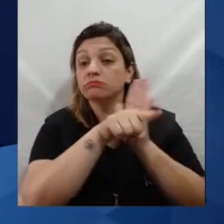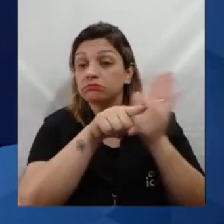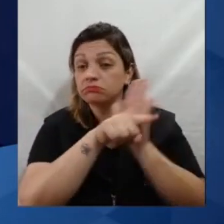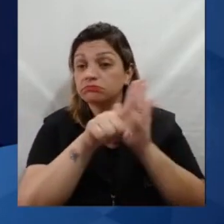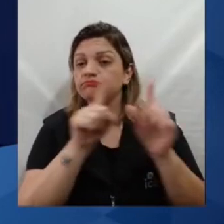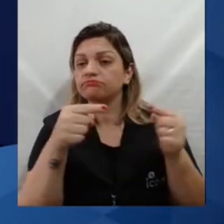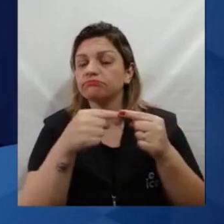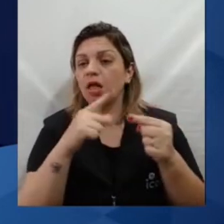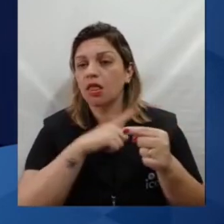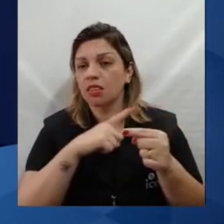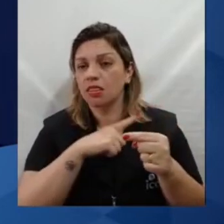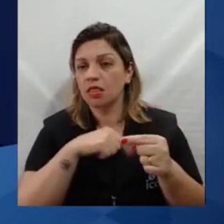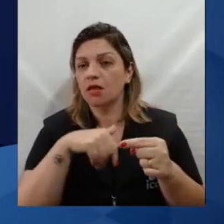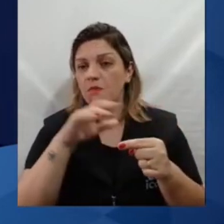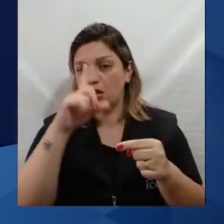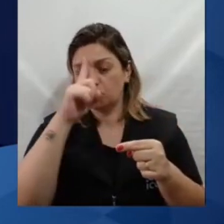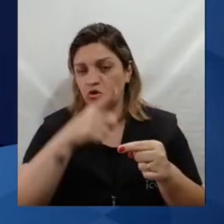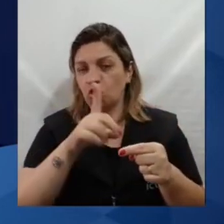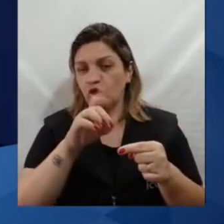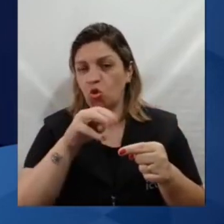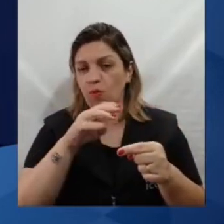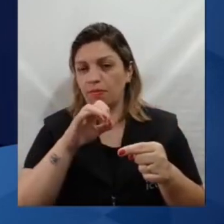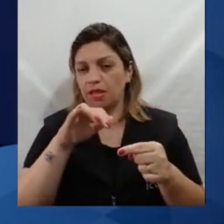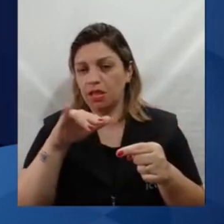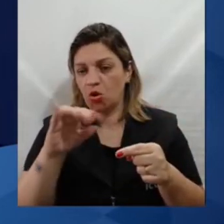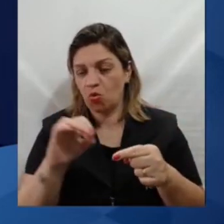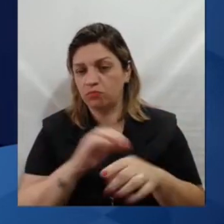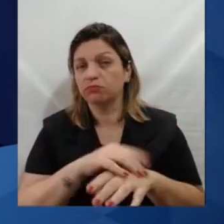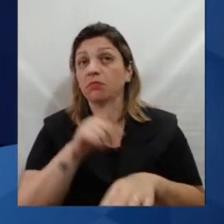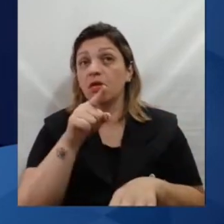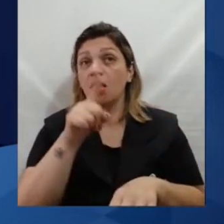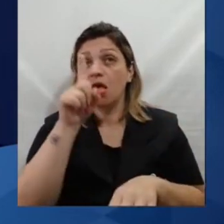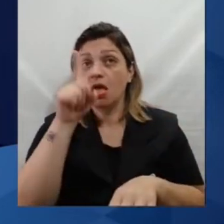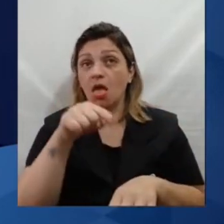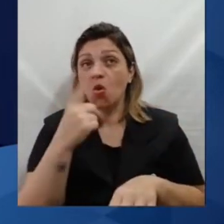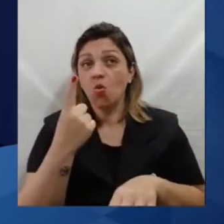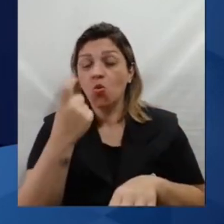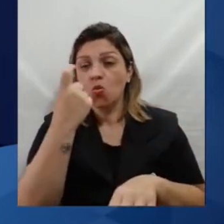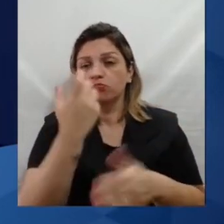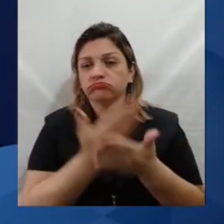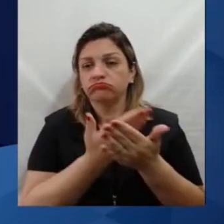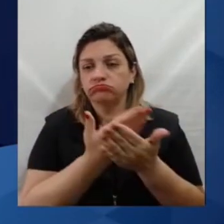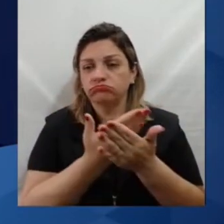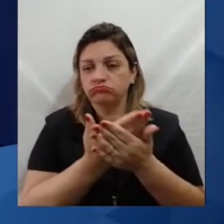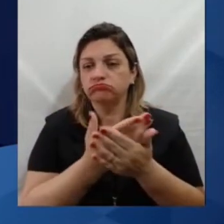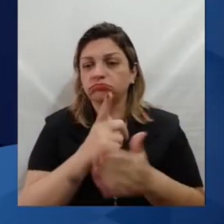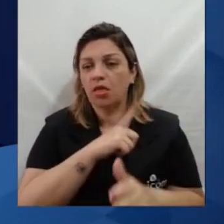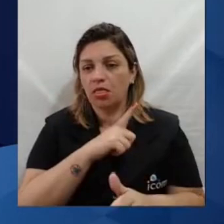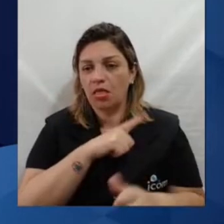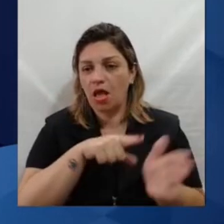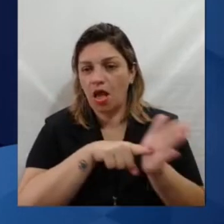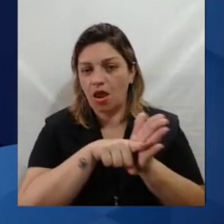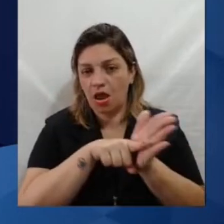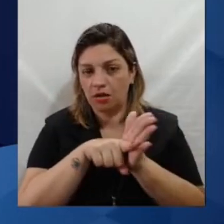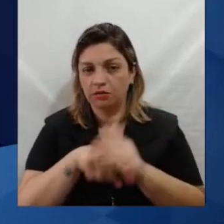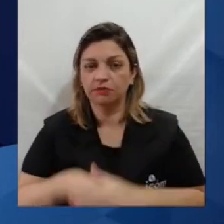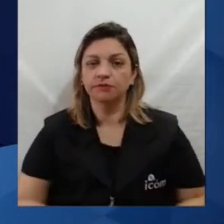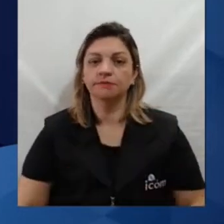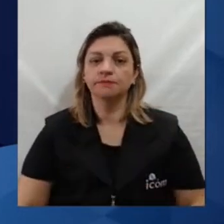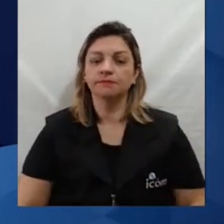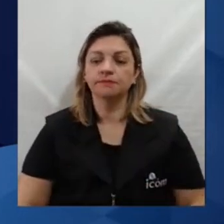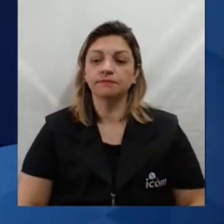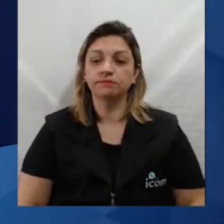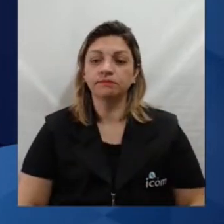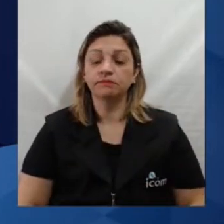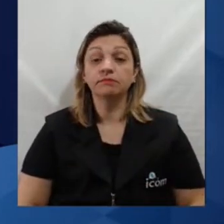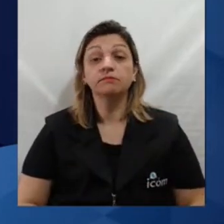seus domínios. E esse foi o único estudo que realizou esse tipo de análise. Minha conclusão, então,